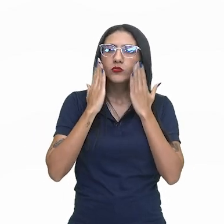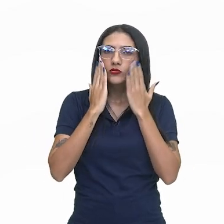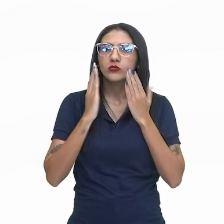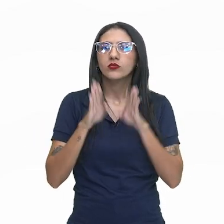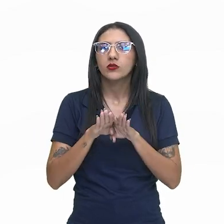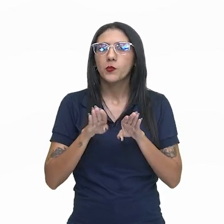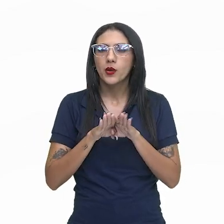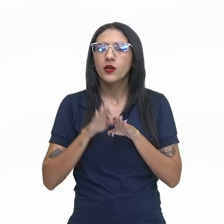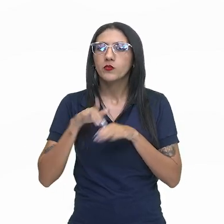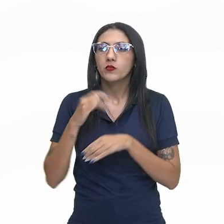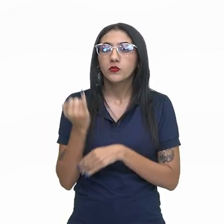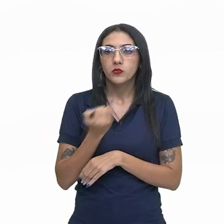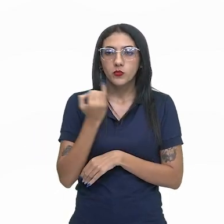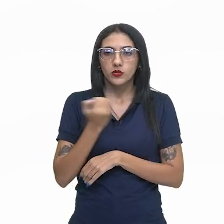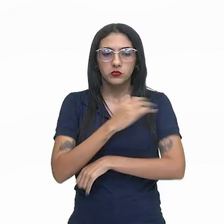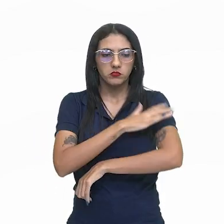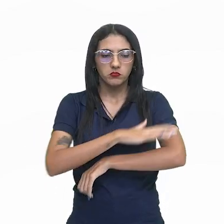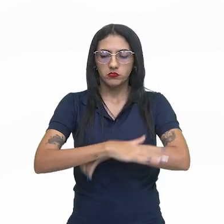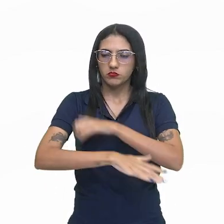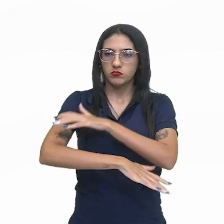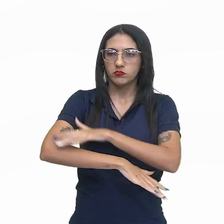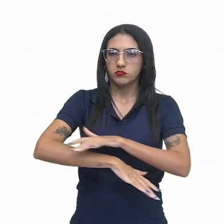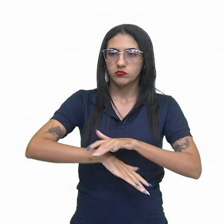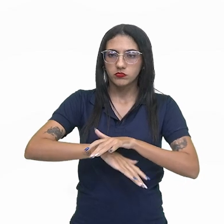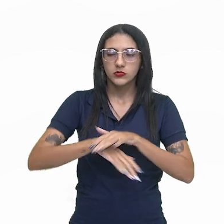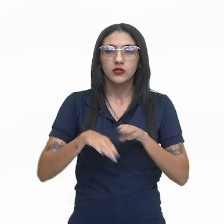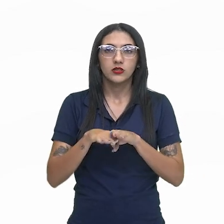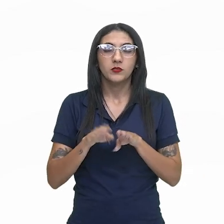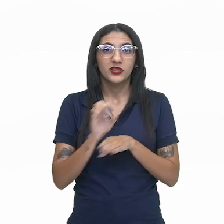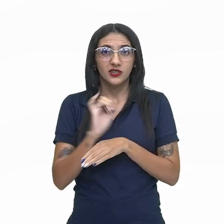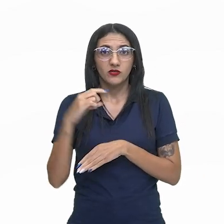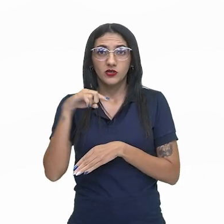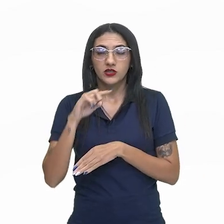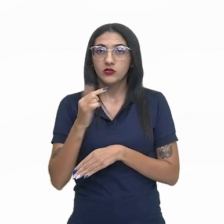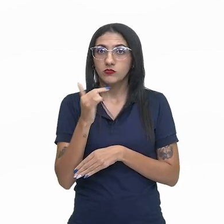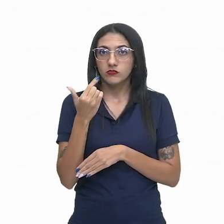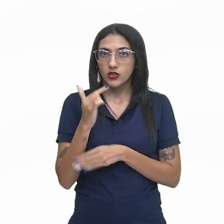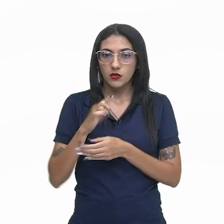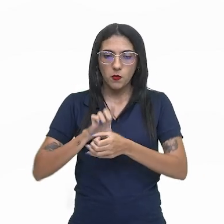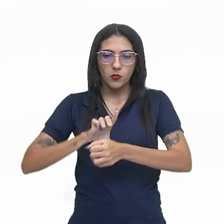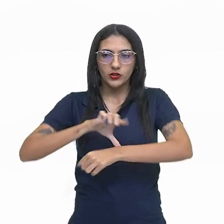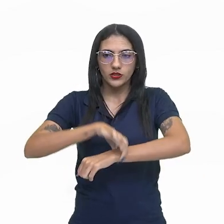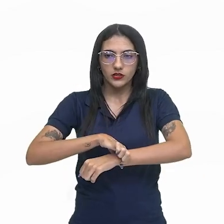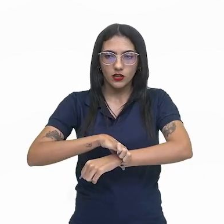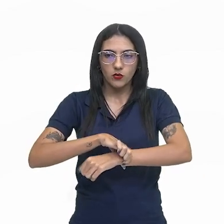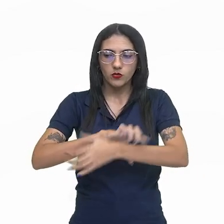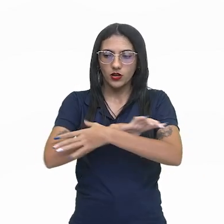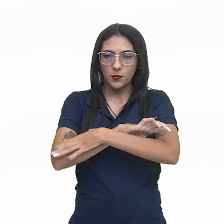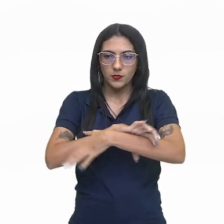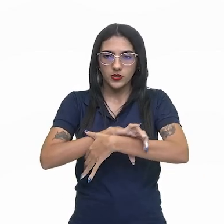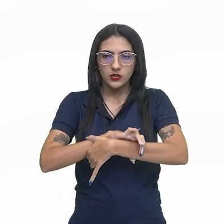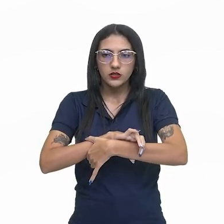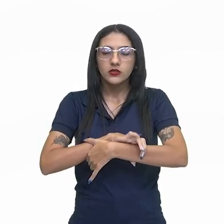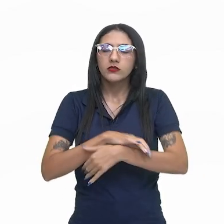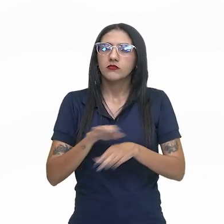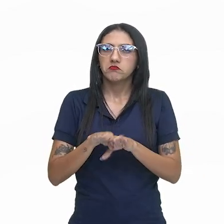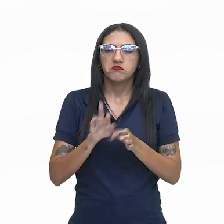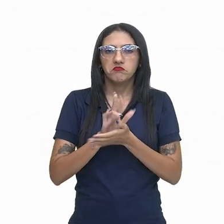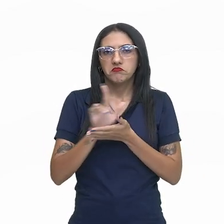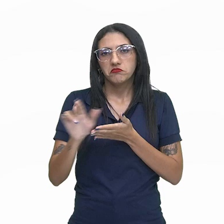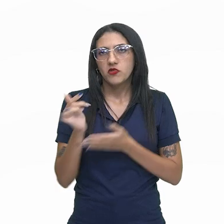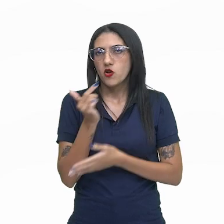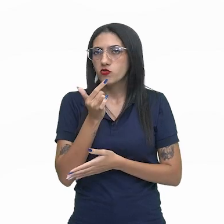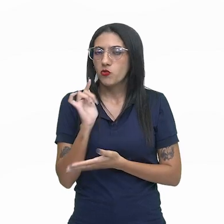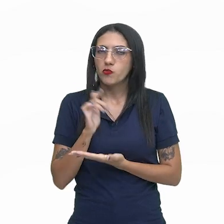exposto. No restante do corpo também, se você não está ali protegido, coloca um protetor, entre outros cuidados que